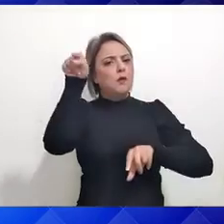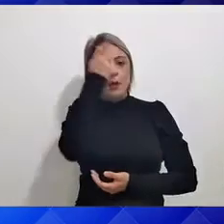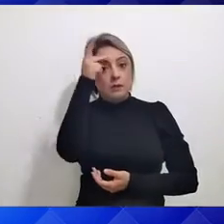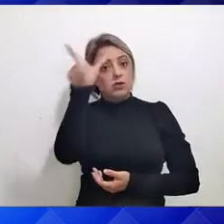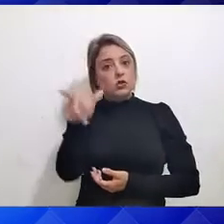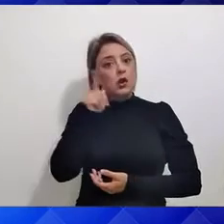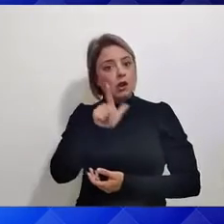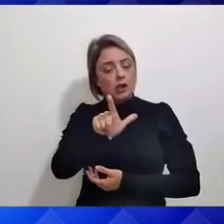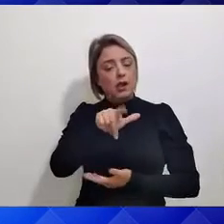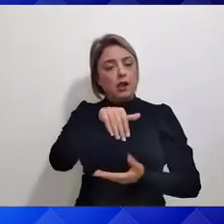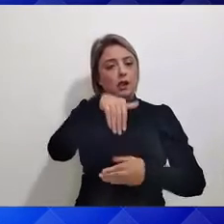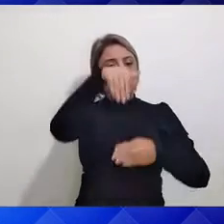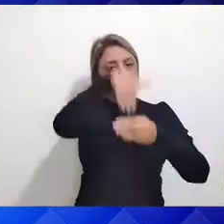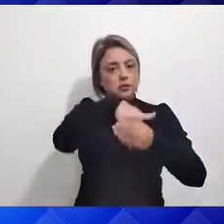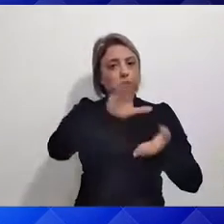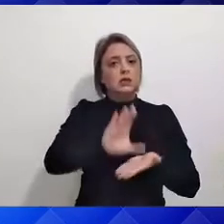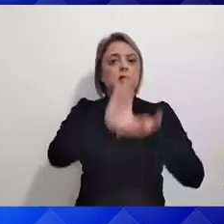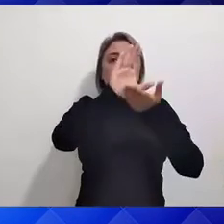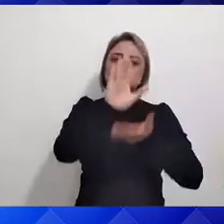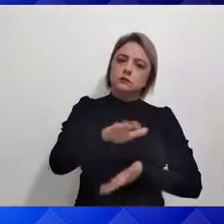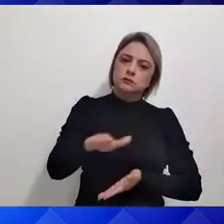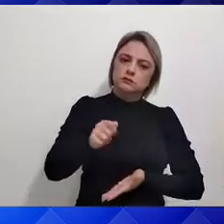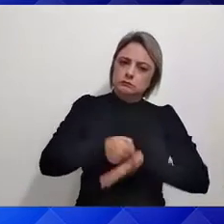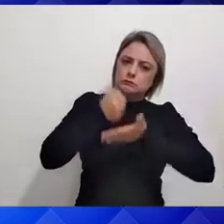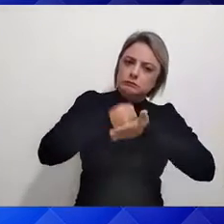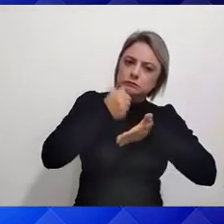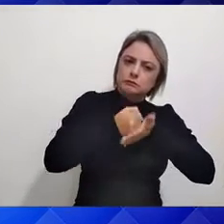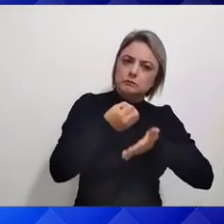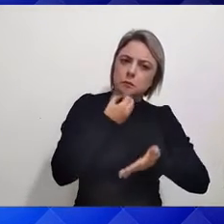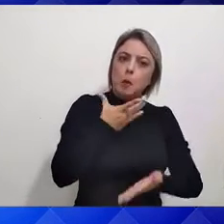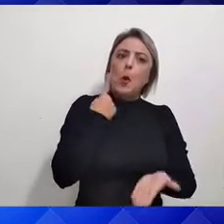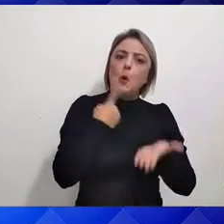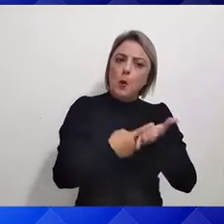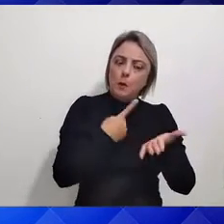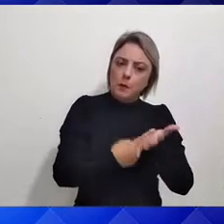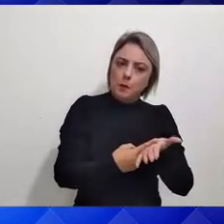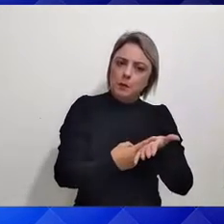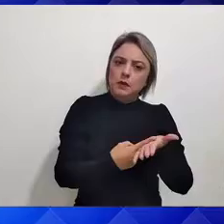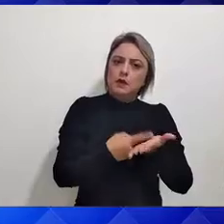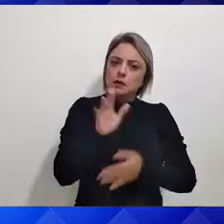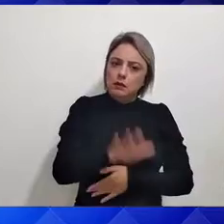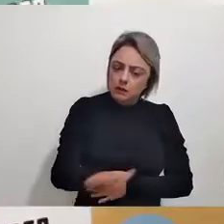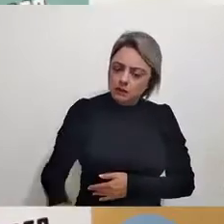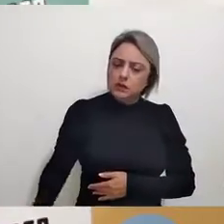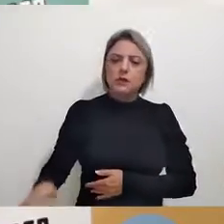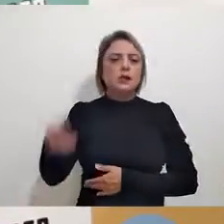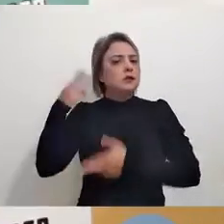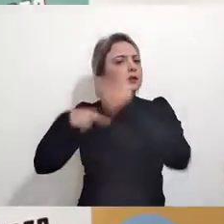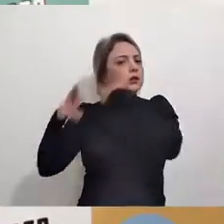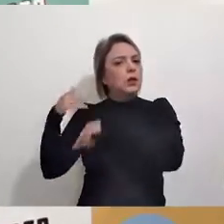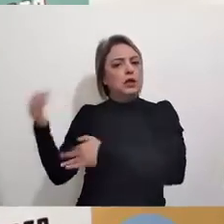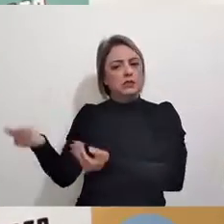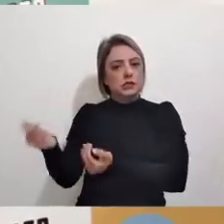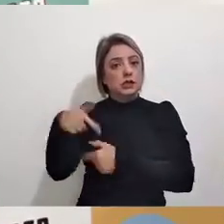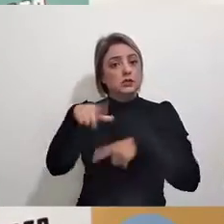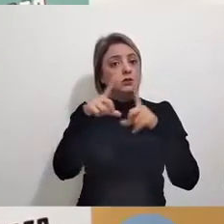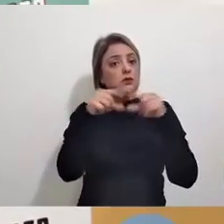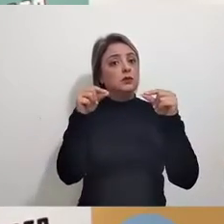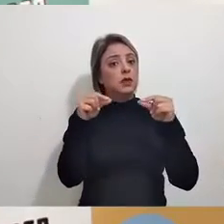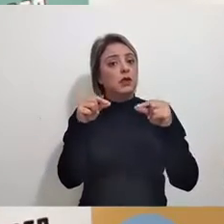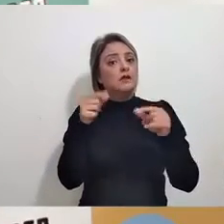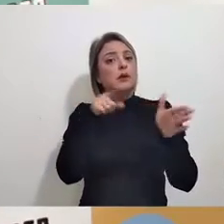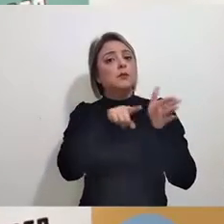boa fibra, de boa luta e de compromisso com as crianças e adolescentes no DF. E eu queria perguntar para as duas,